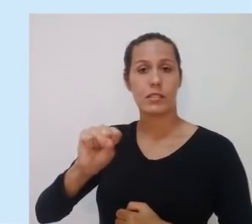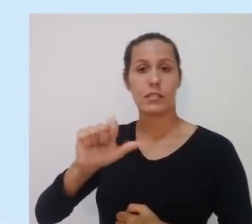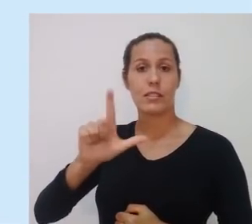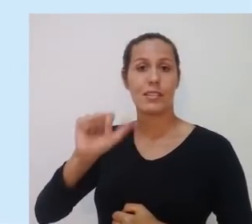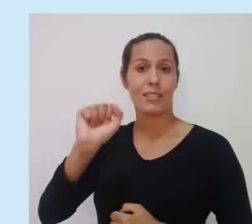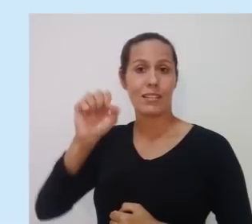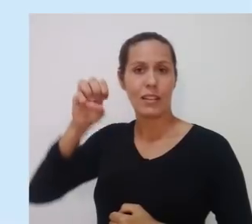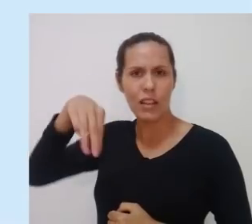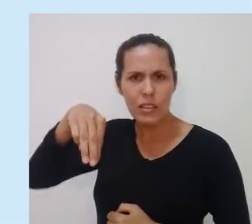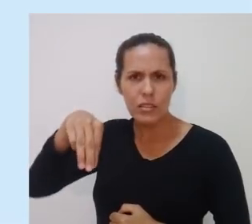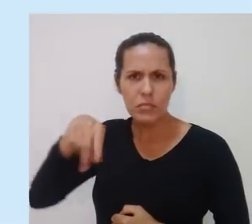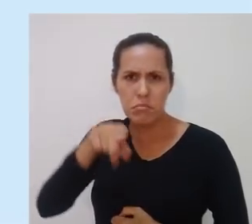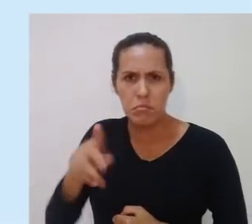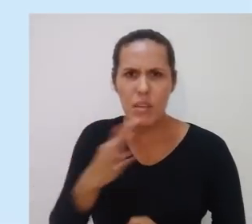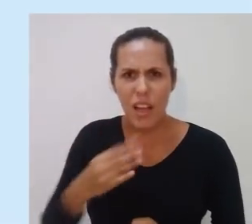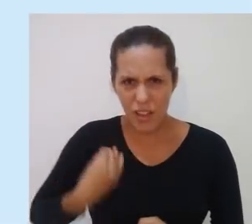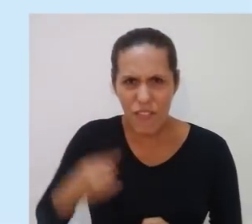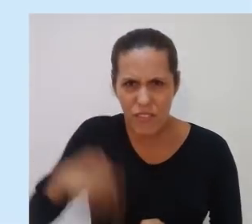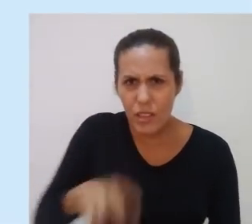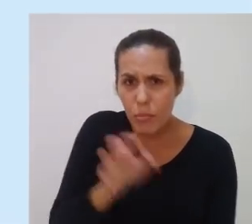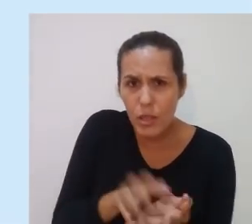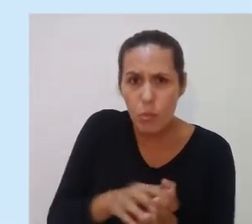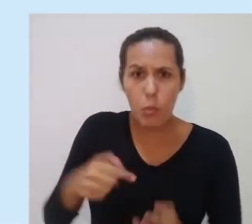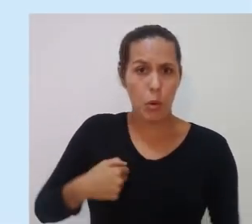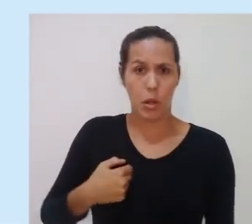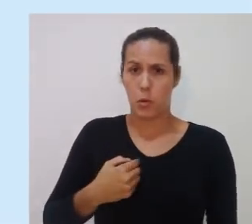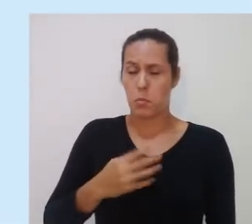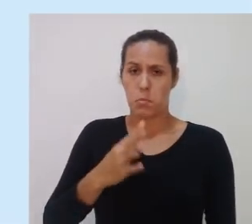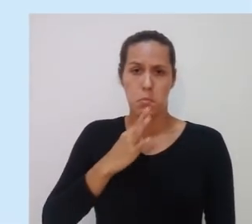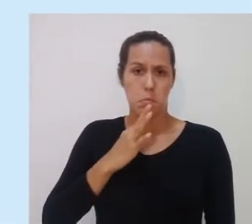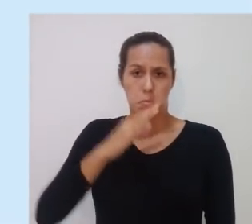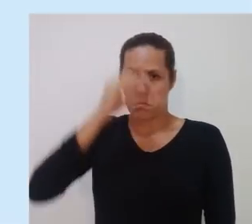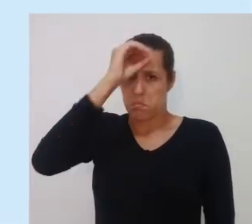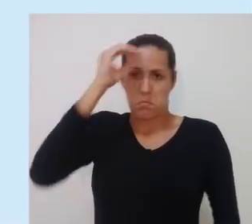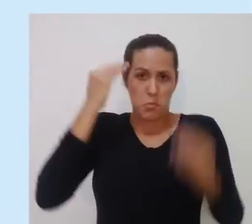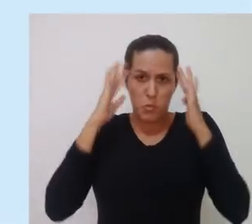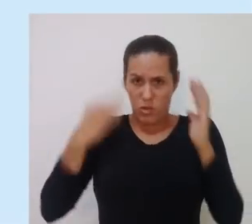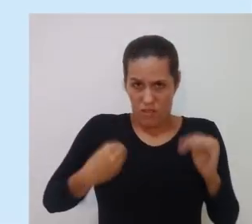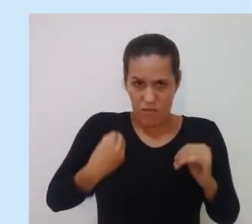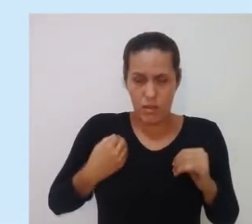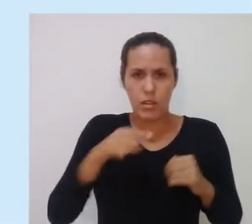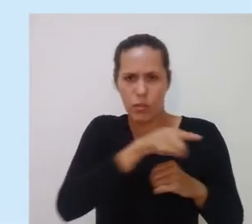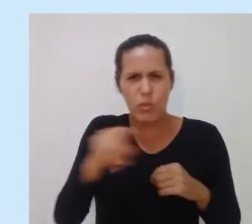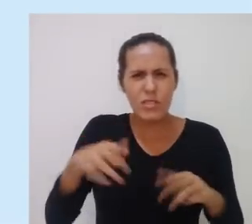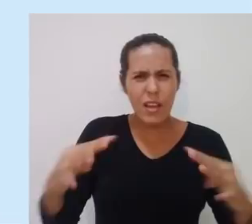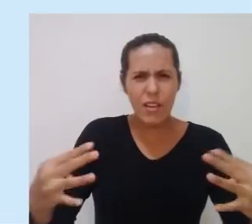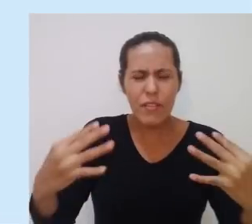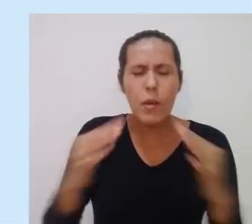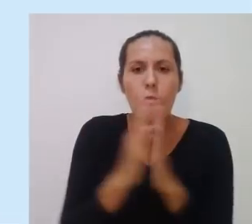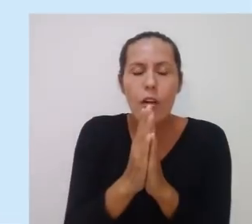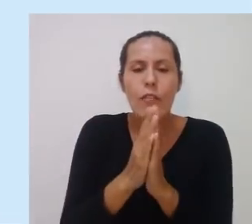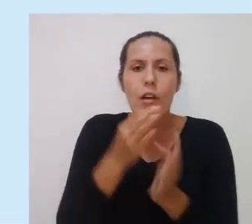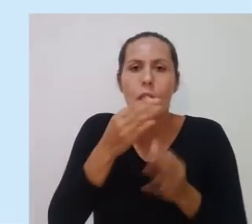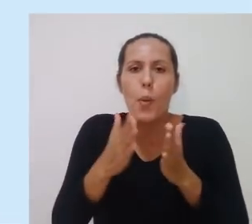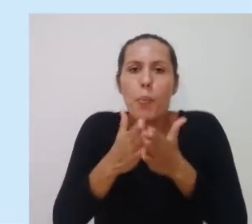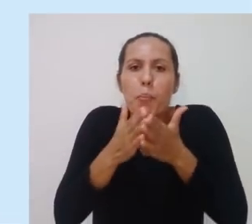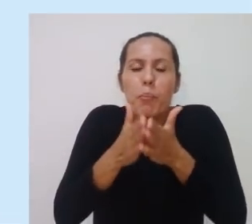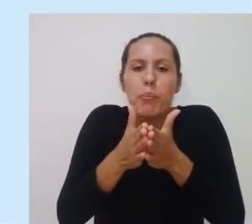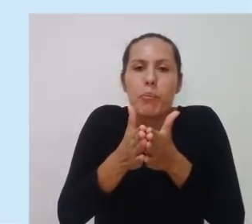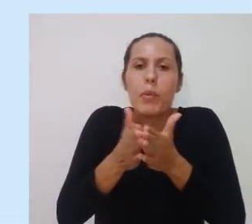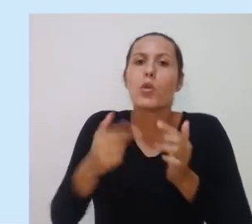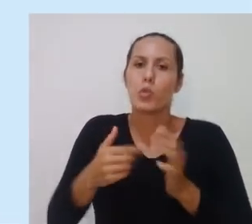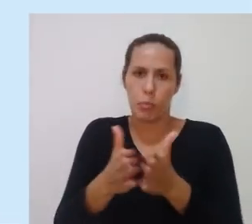sabe o que é slam? Existe isso aqui em Pernambuco? Eu não tenho conhecimento que exista. Se você que estiver assistindo